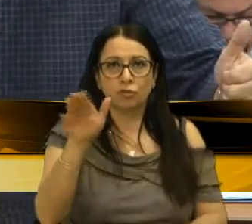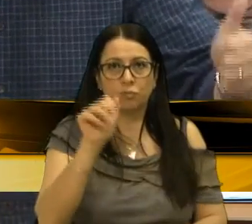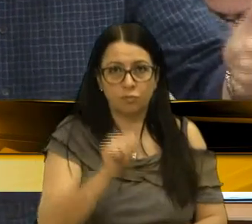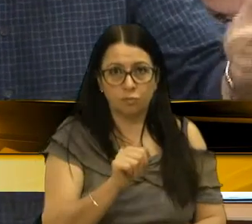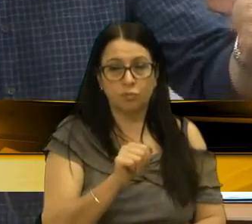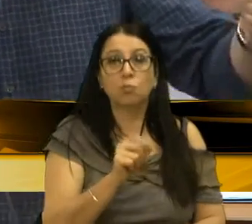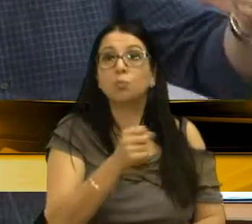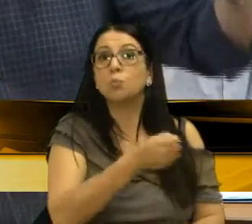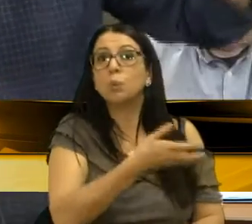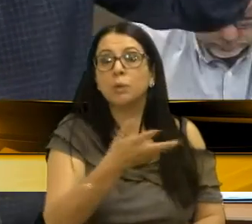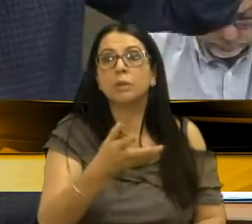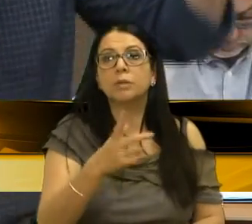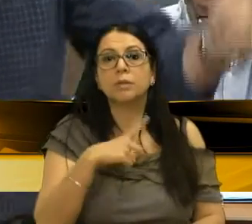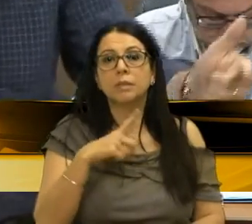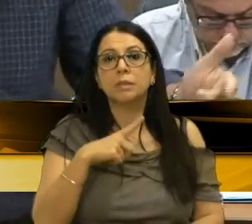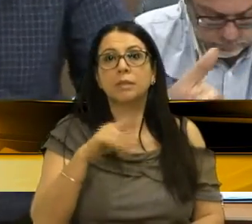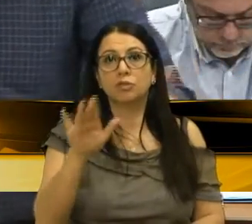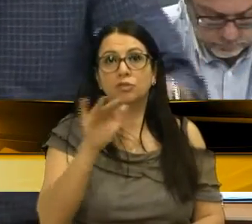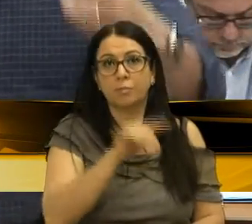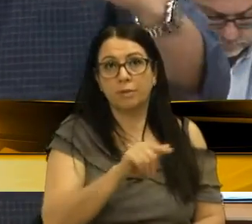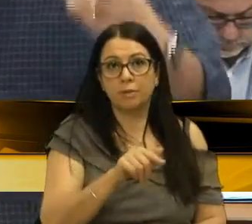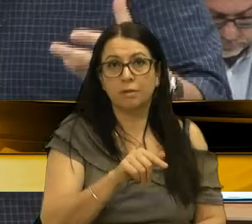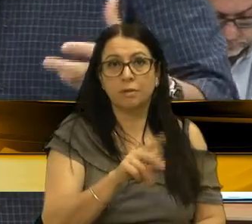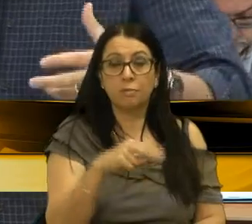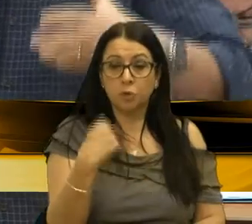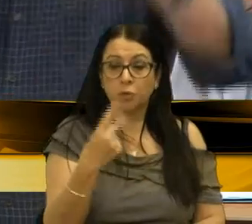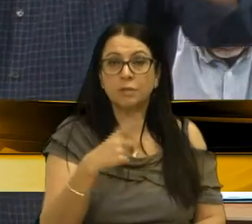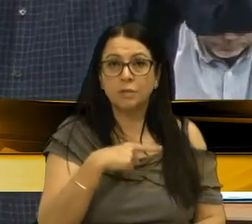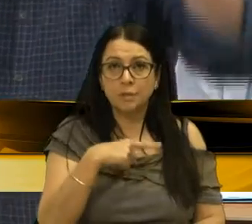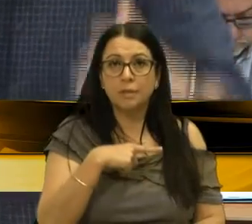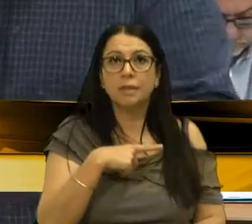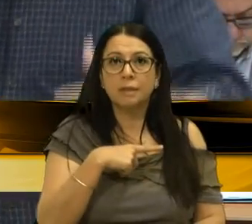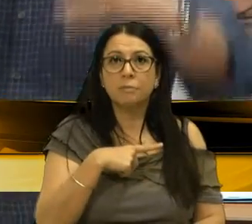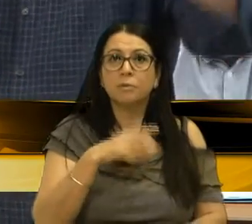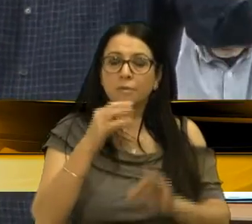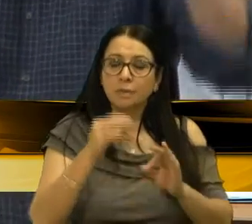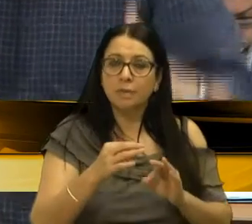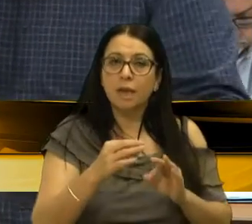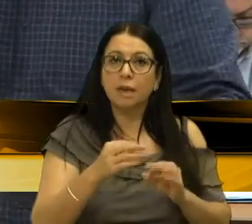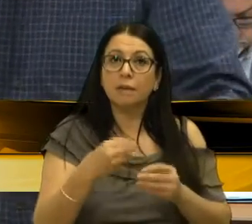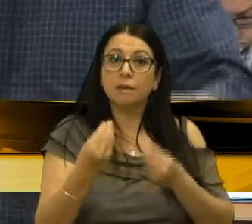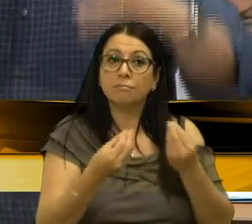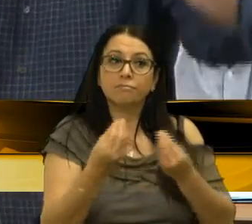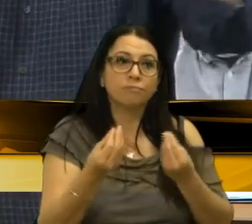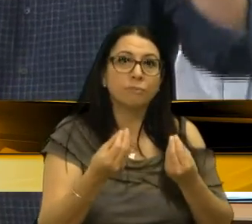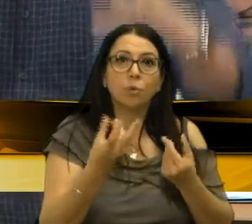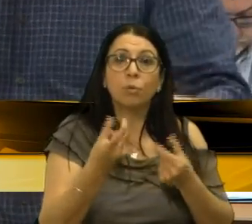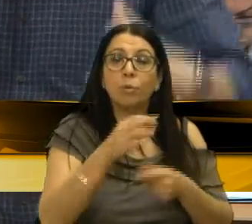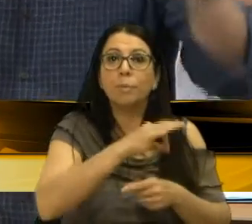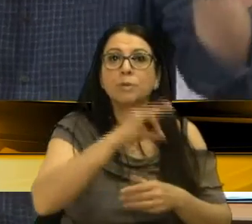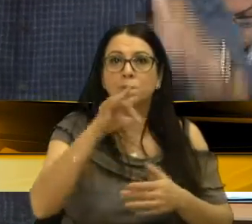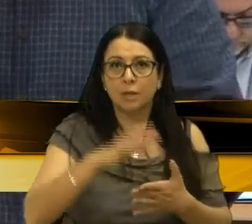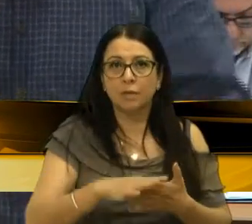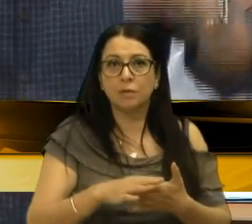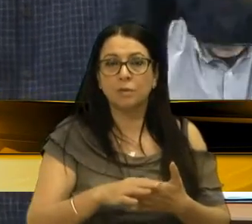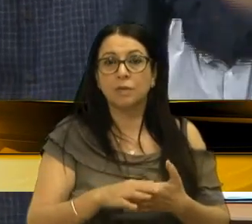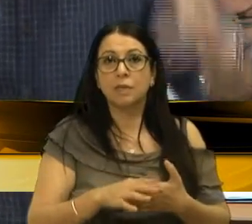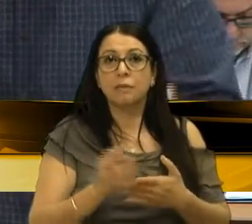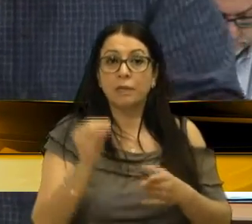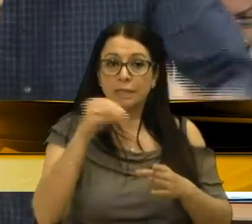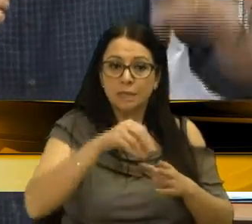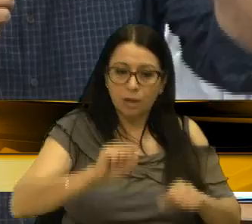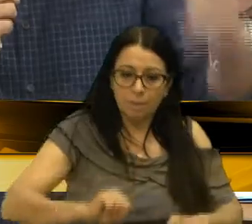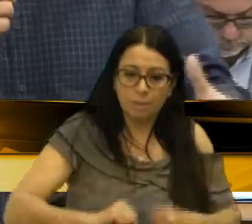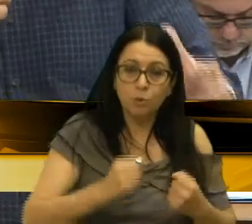né, quantos que pretende nomear, para nós termos a exata dimensão do percentual que vem sendo